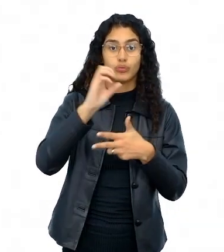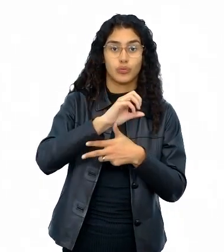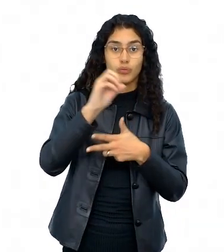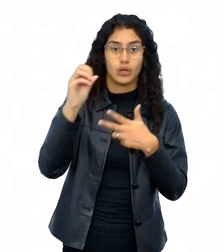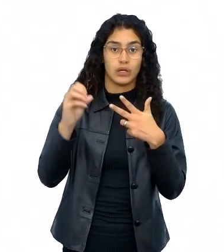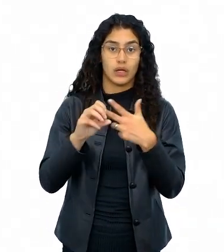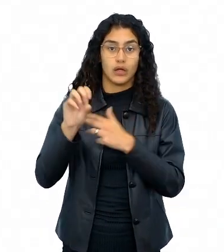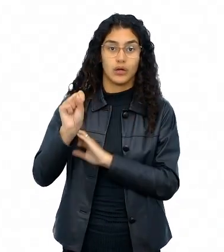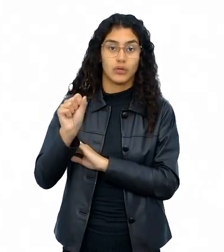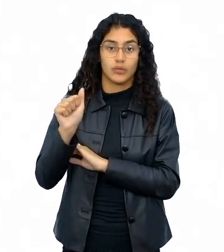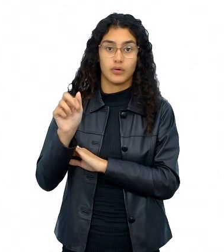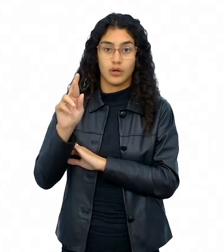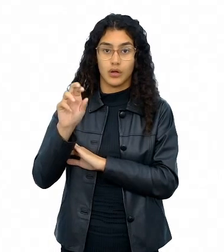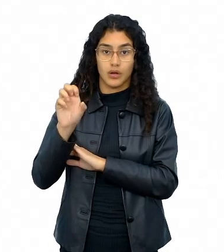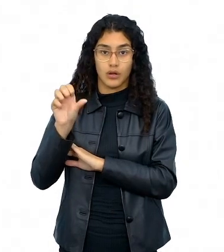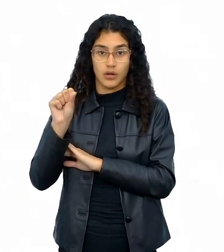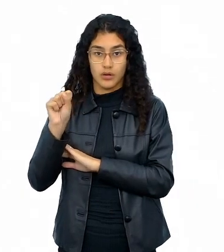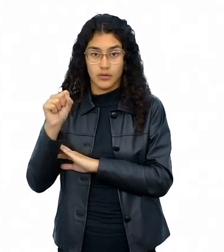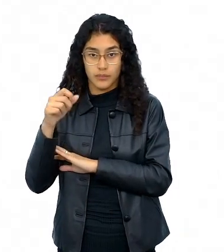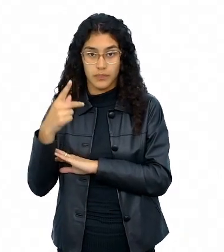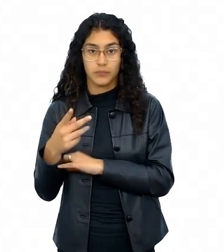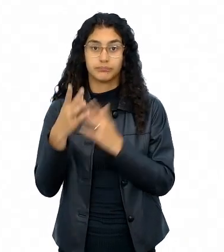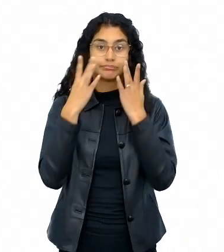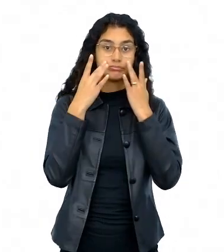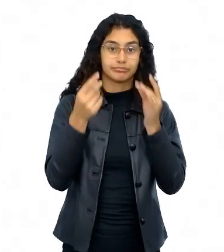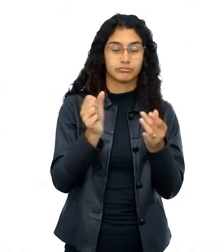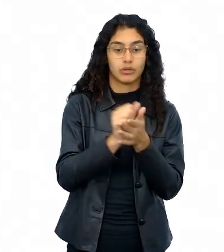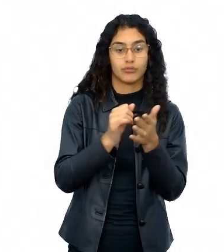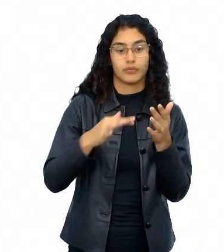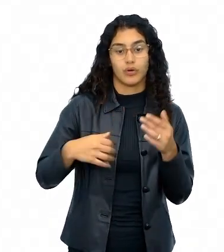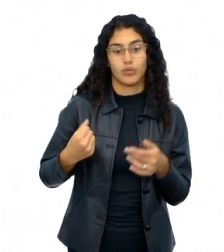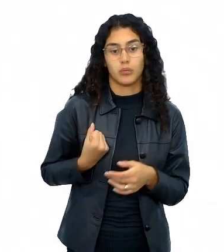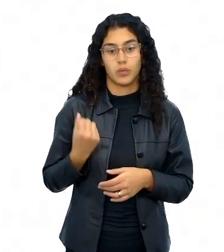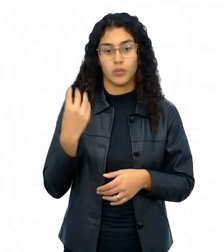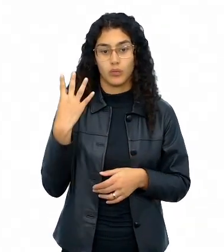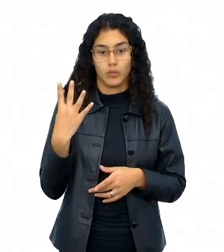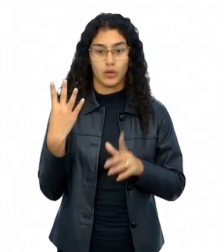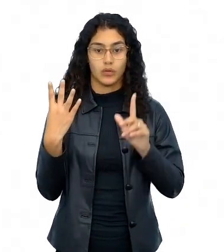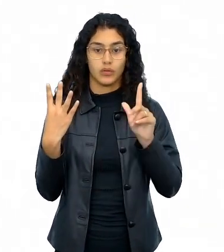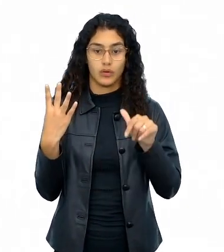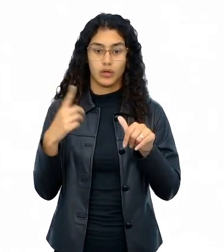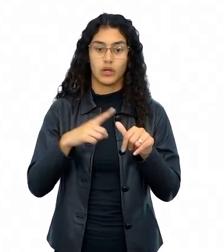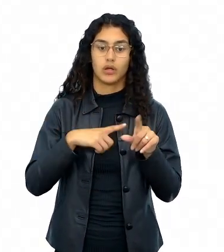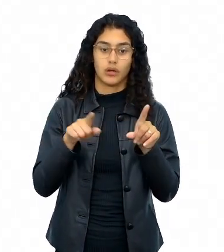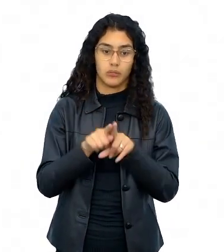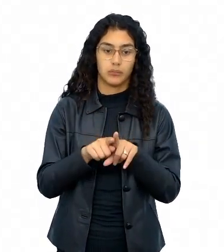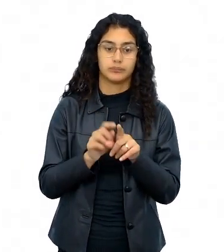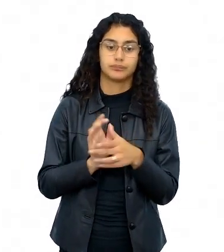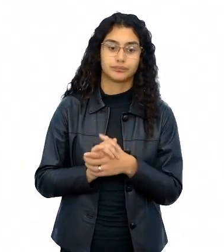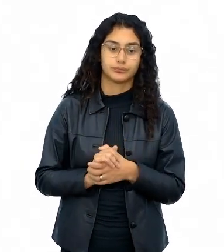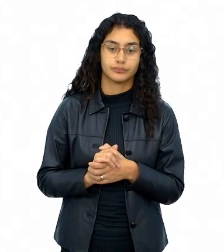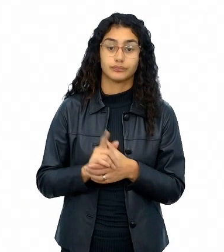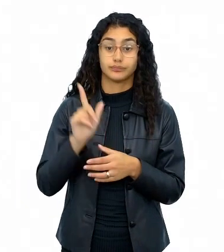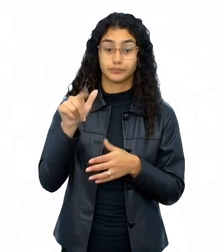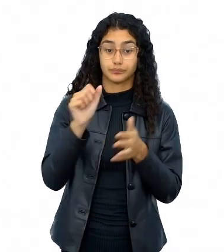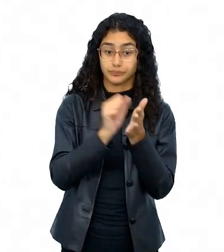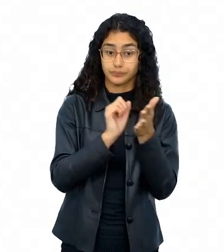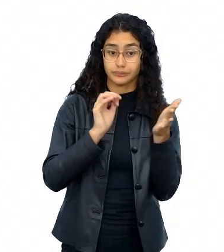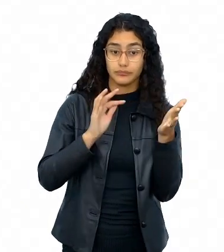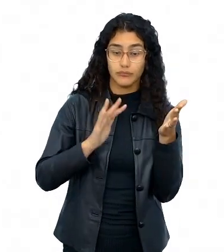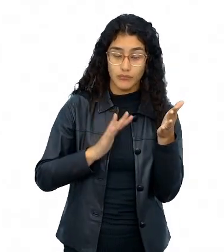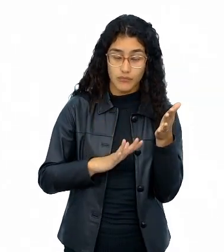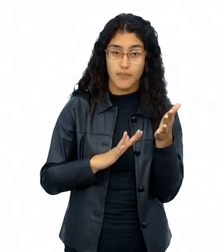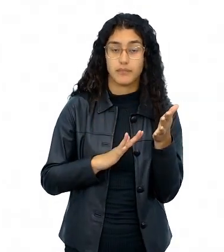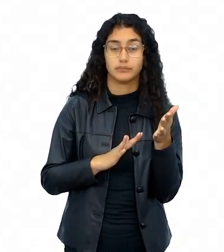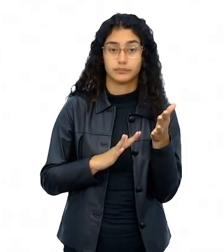e muita atenção para a atividade 4, que é a atividade do terremoto. É uma atividade,